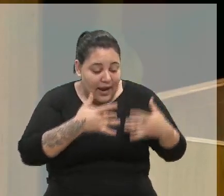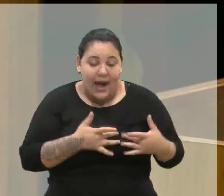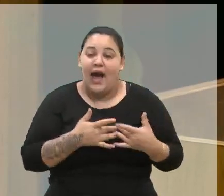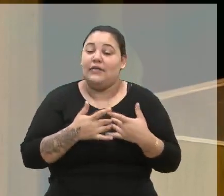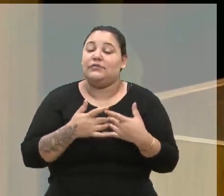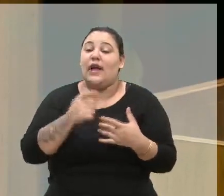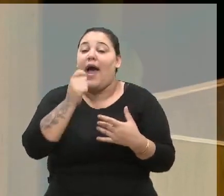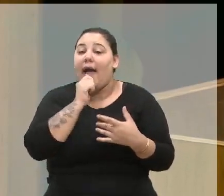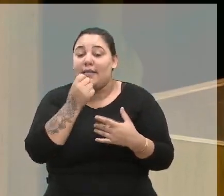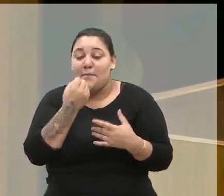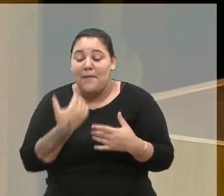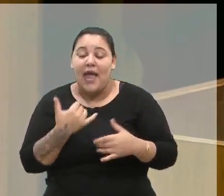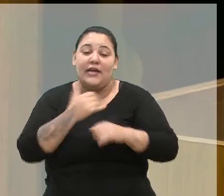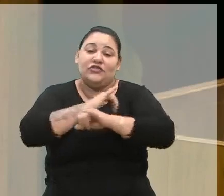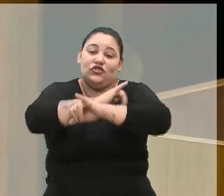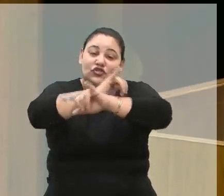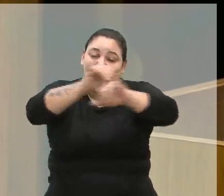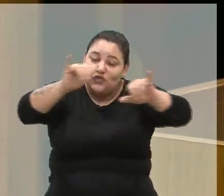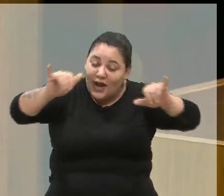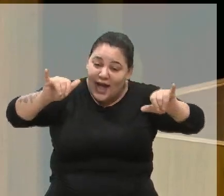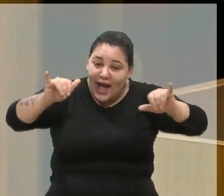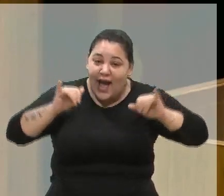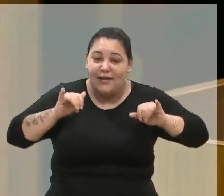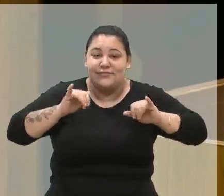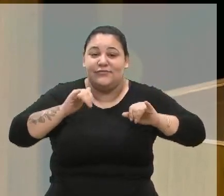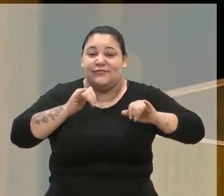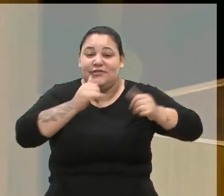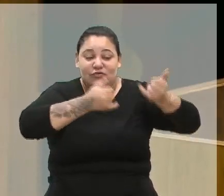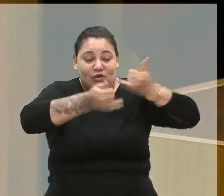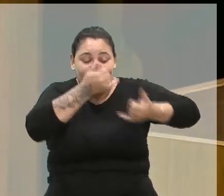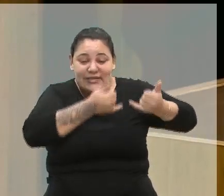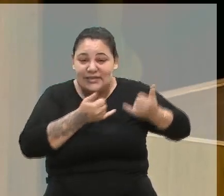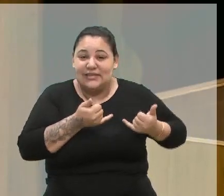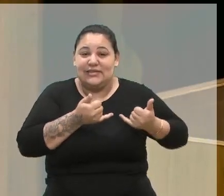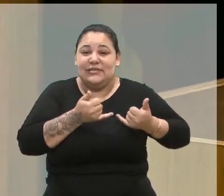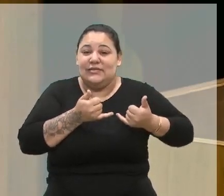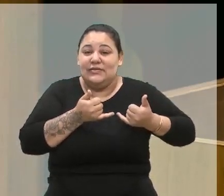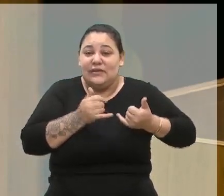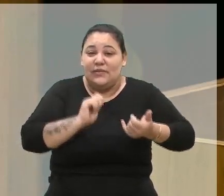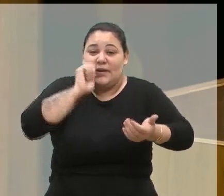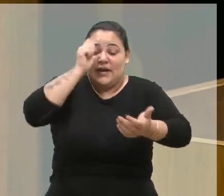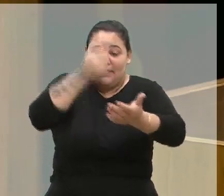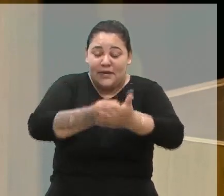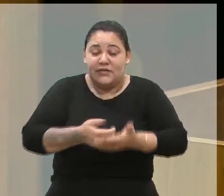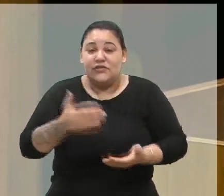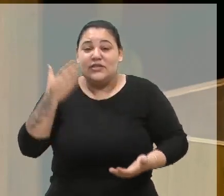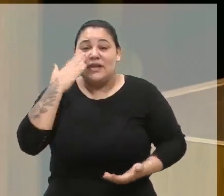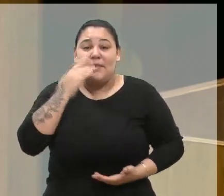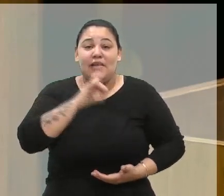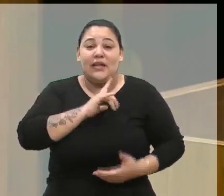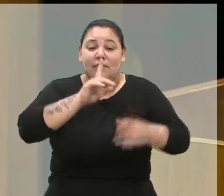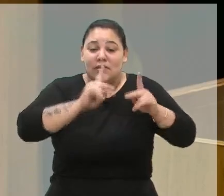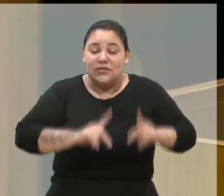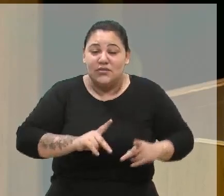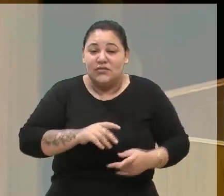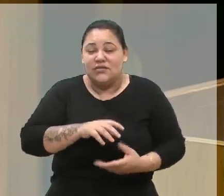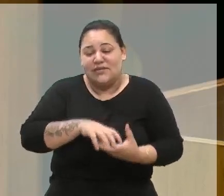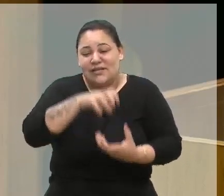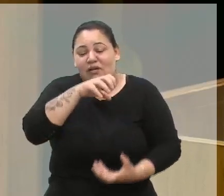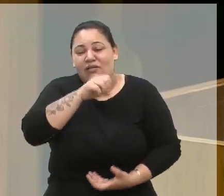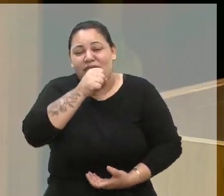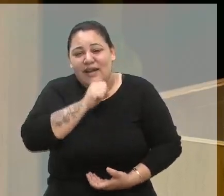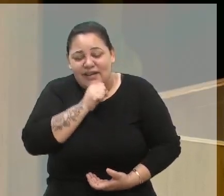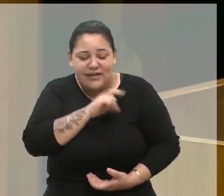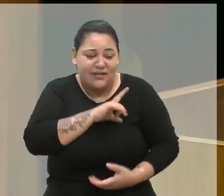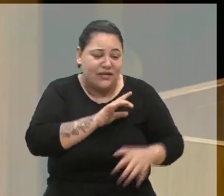foi bem nítido como que funciona o pagamento, sabendo que tem pessoas mais idosas, que tem pessoas e